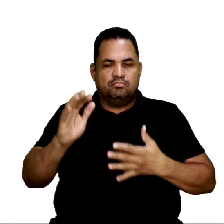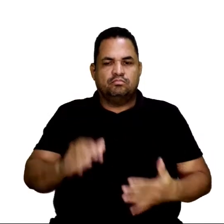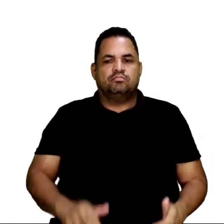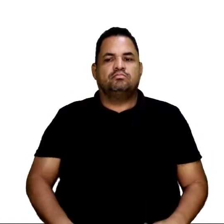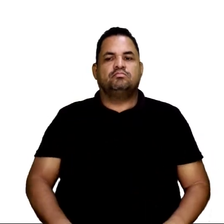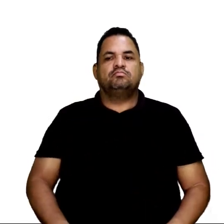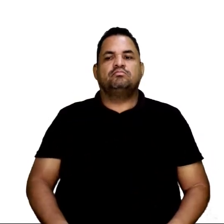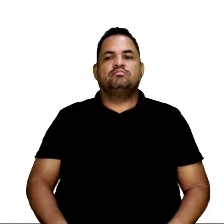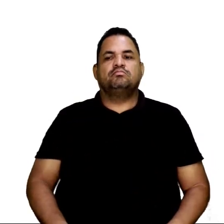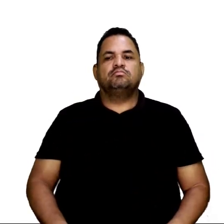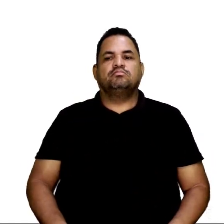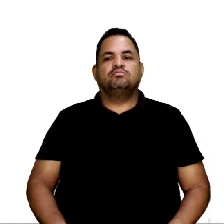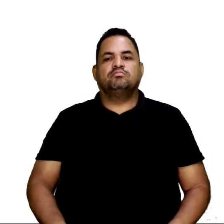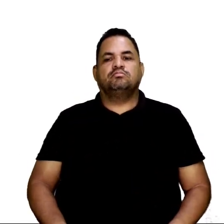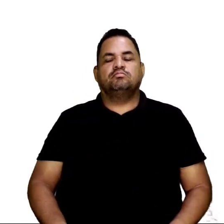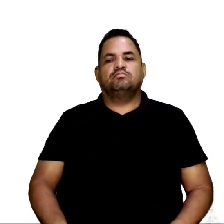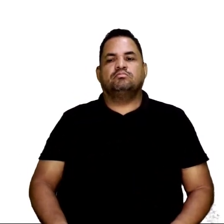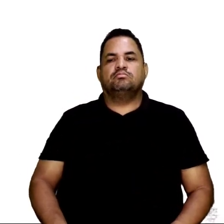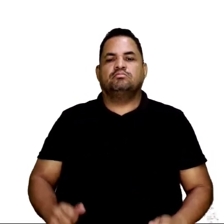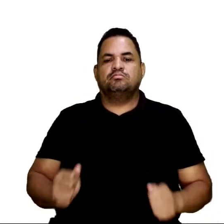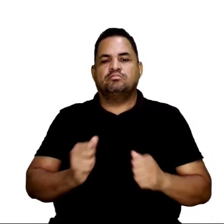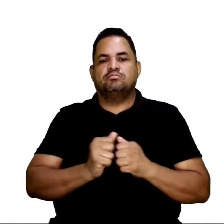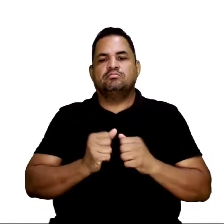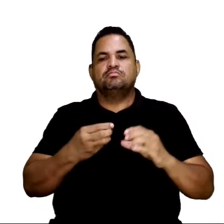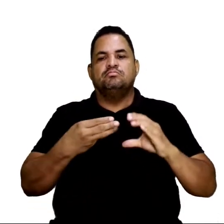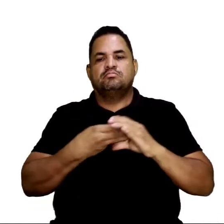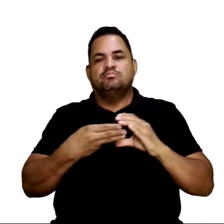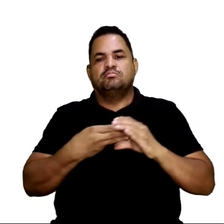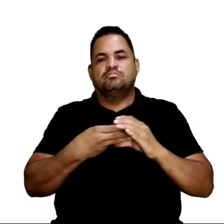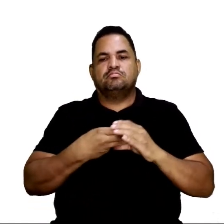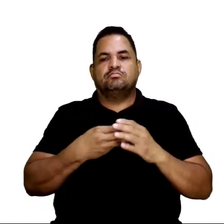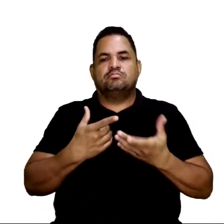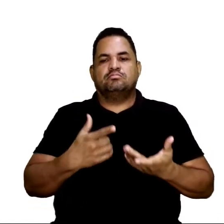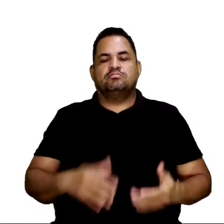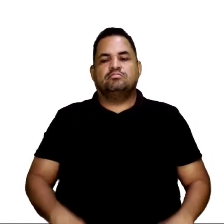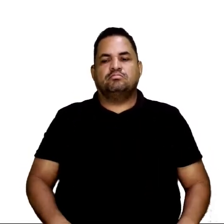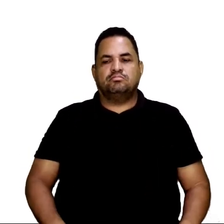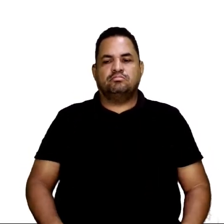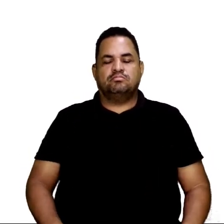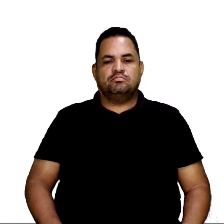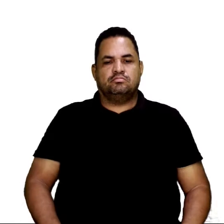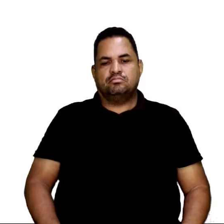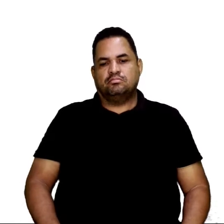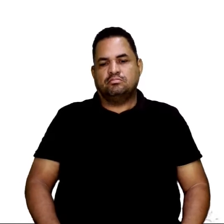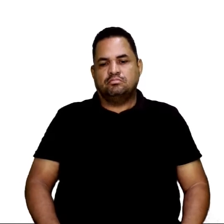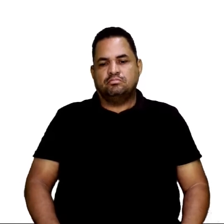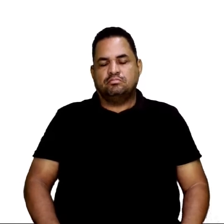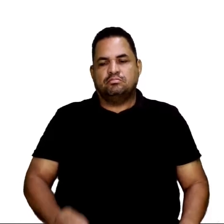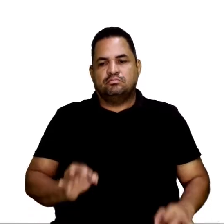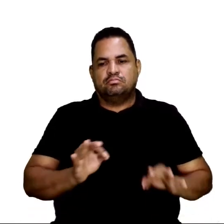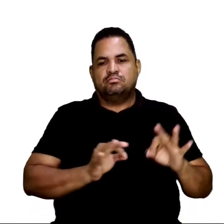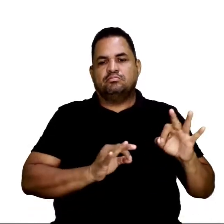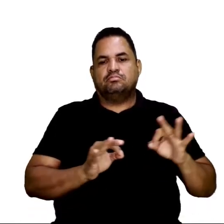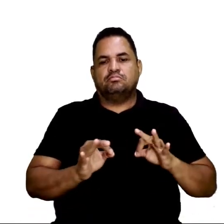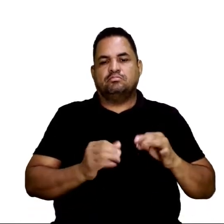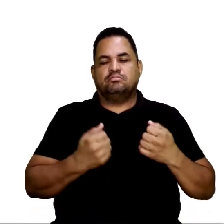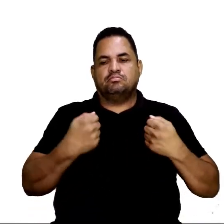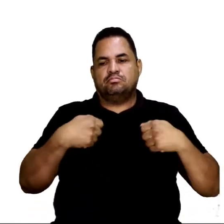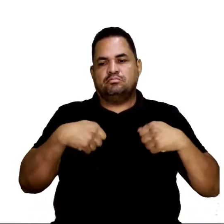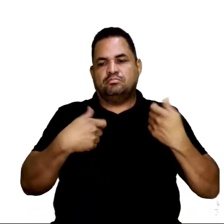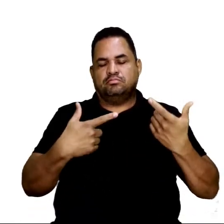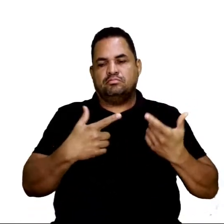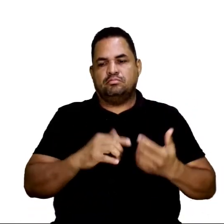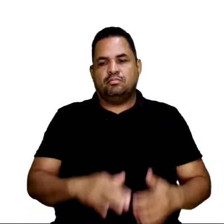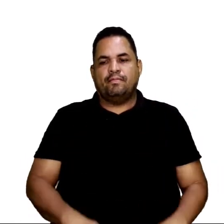E vai esse endométrio, junto com todas essas células que compõem agora esse ser em formação, vão dar